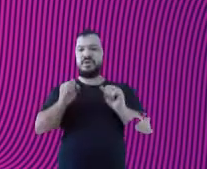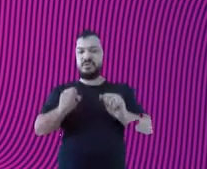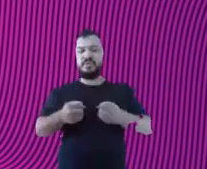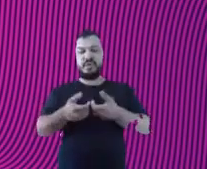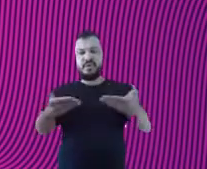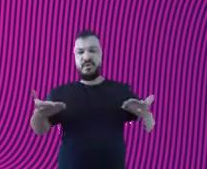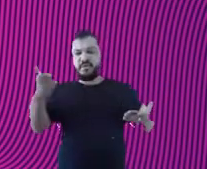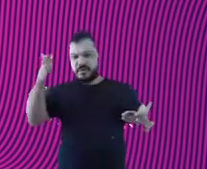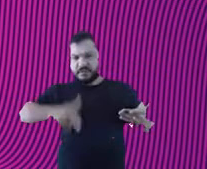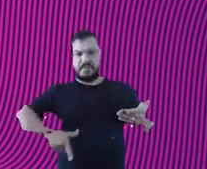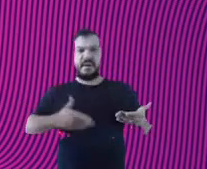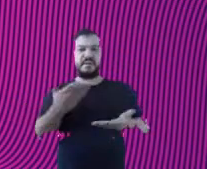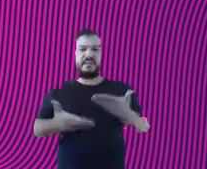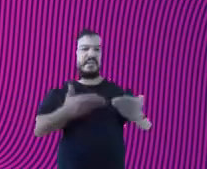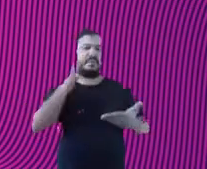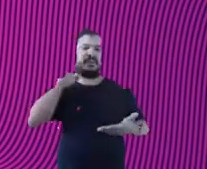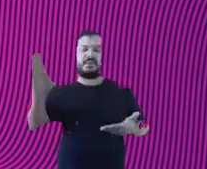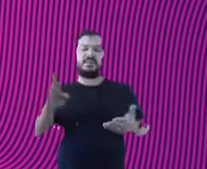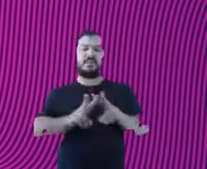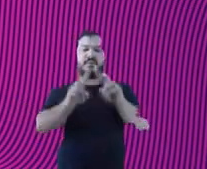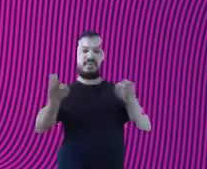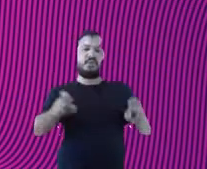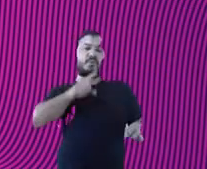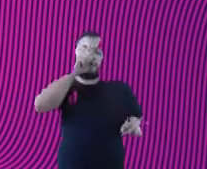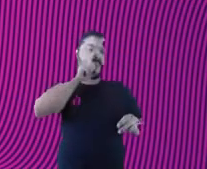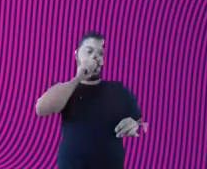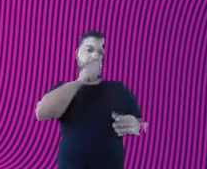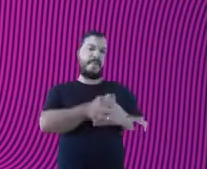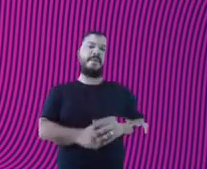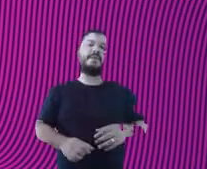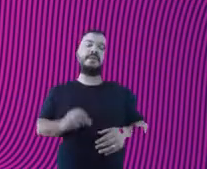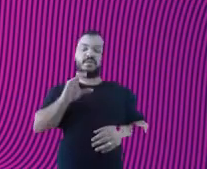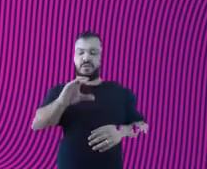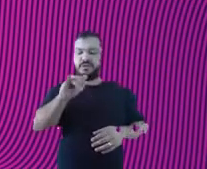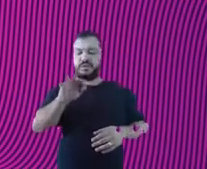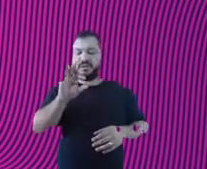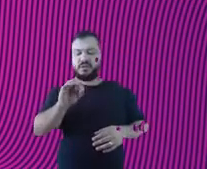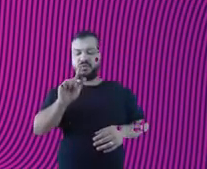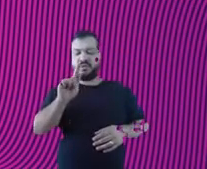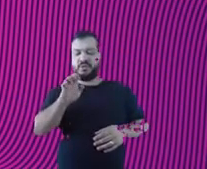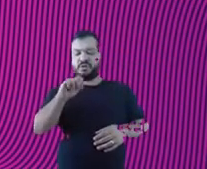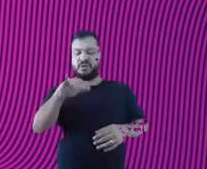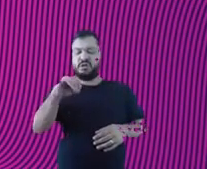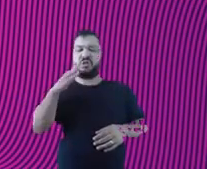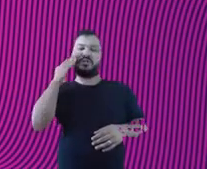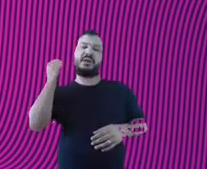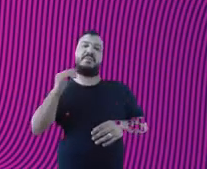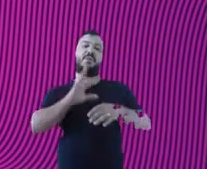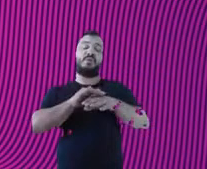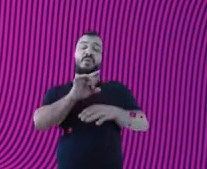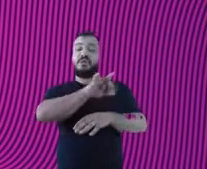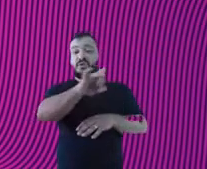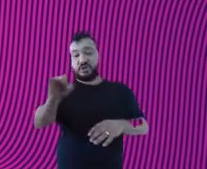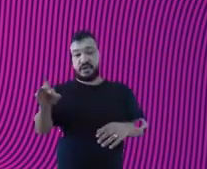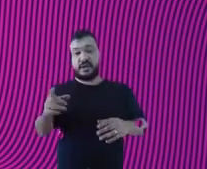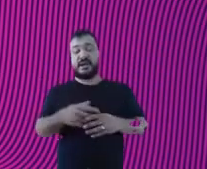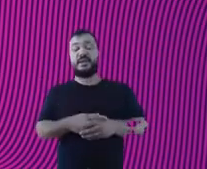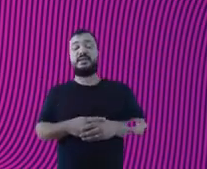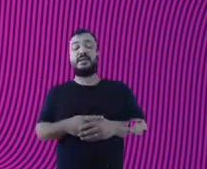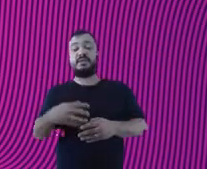de tratamento, principalmente relacionados aos riscos citogenéticos, que na verdade a gente sabe que os doentes, cada um vai acabando indo de um